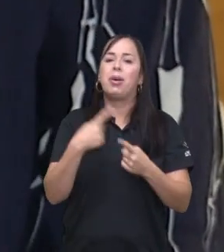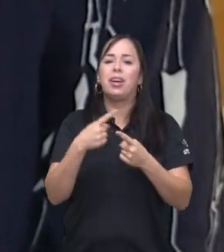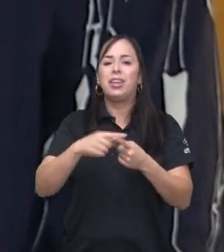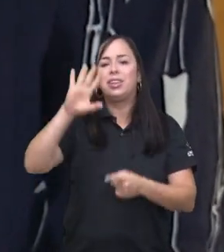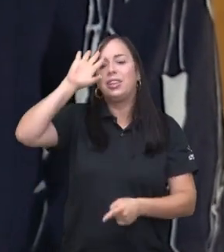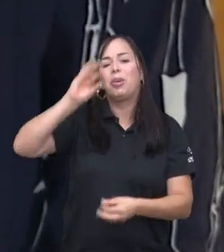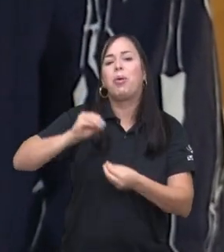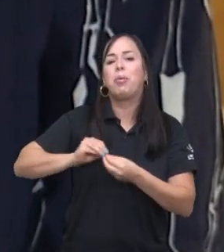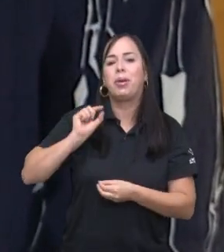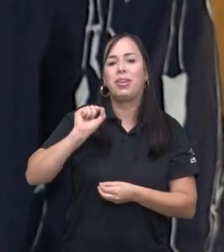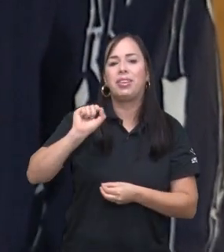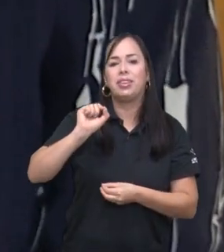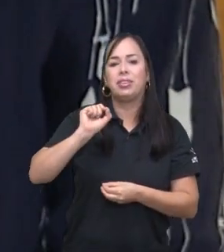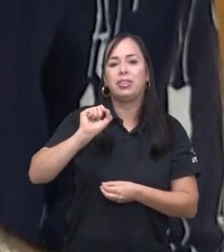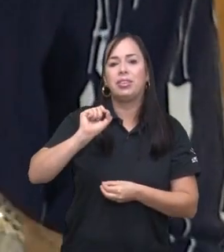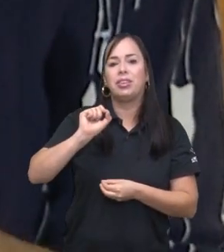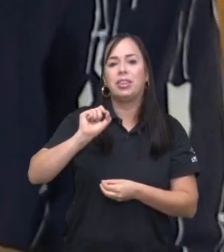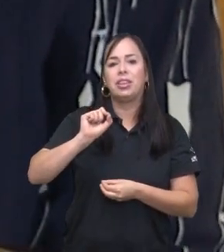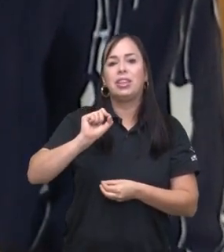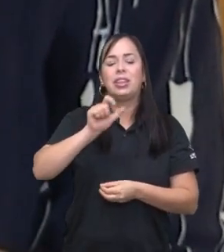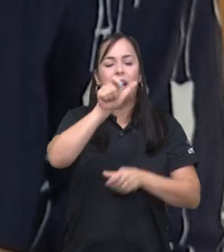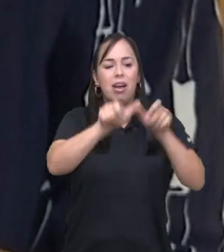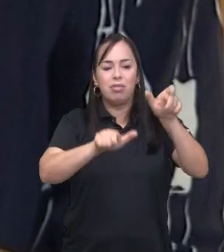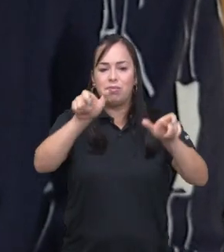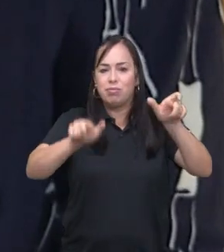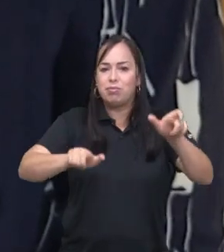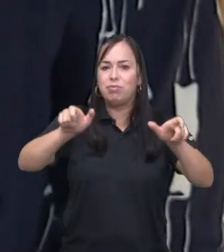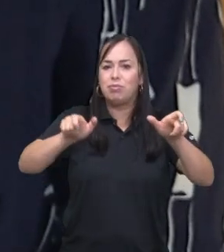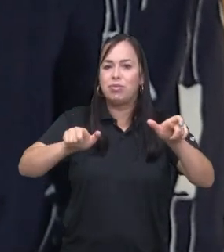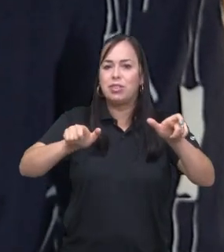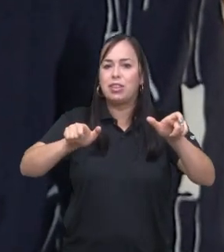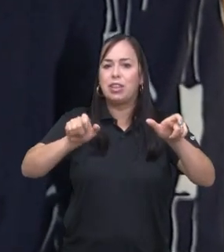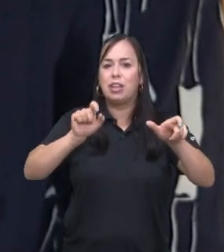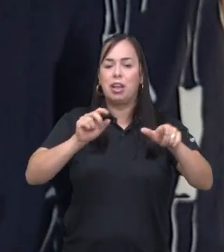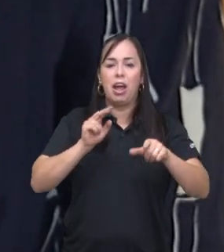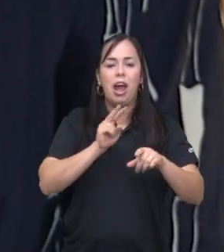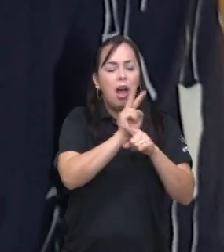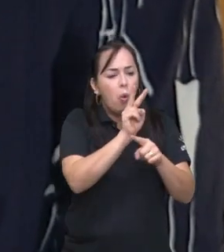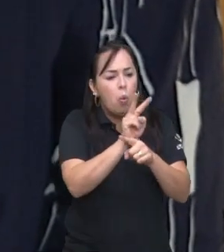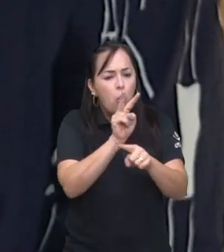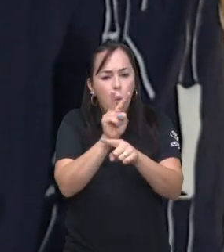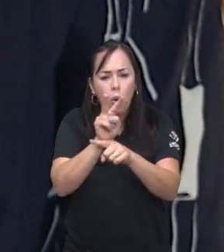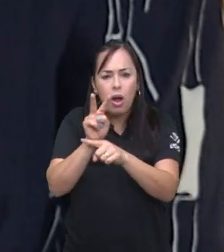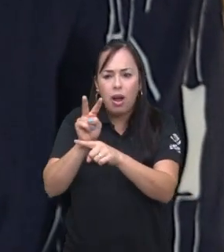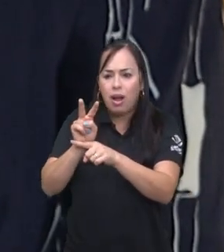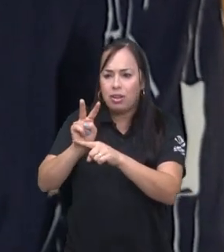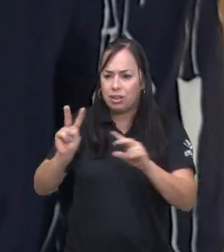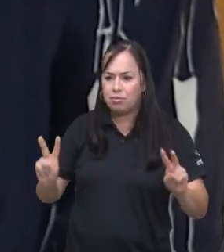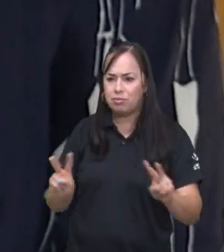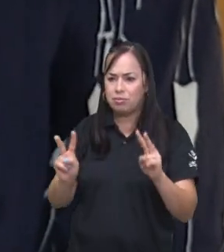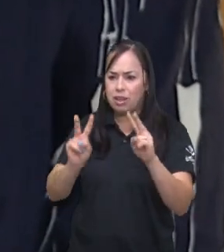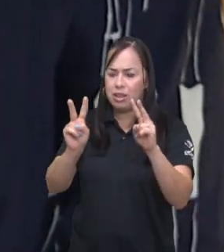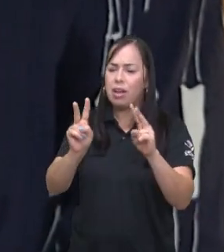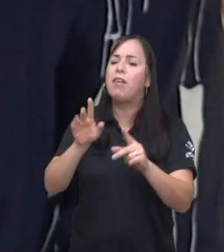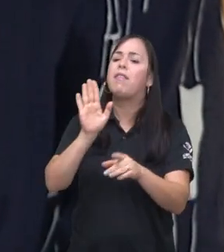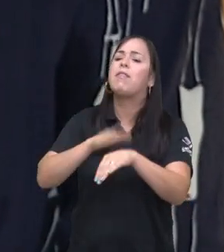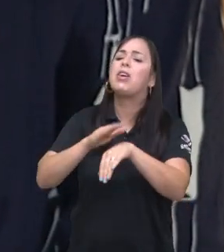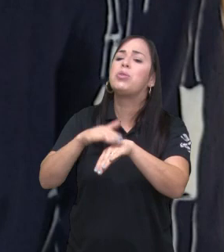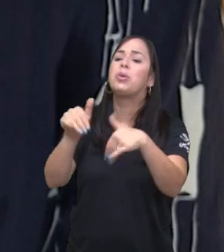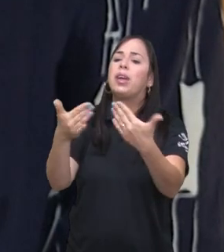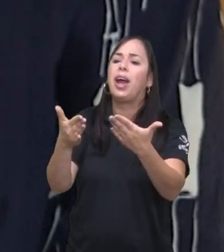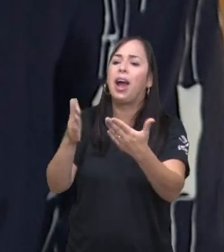que eu aprendi na minha vida de caminhada mesmo, que é cuidar da pessoa. Eu valorizar o que você faz de